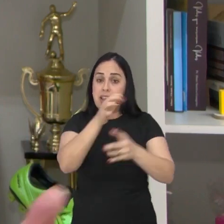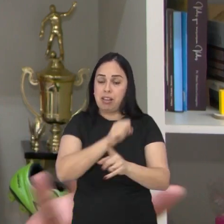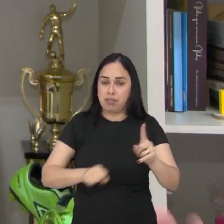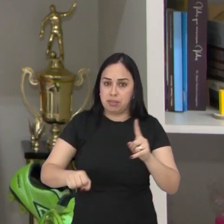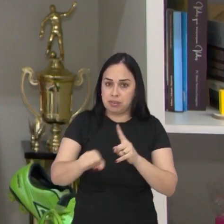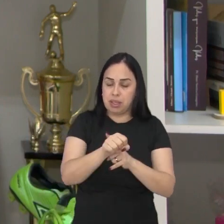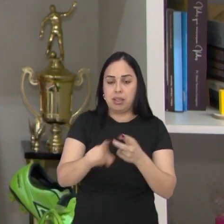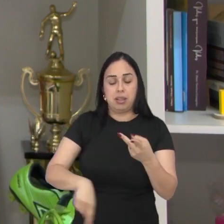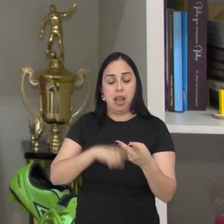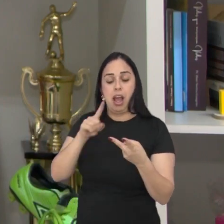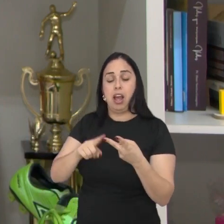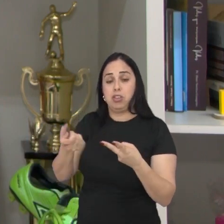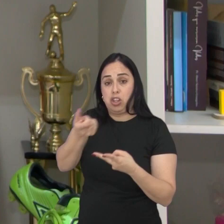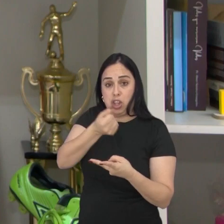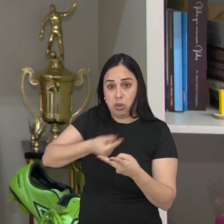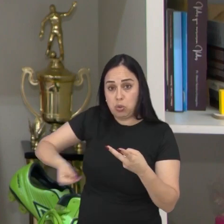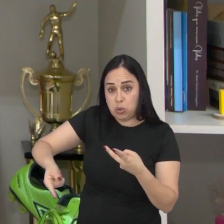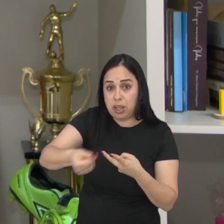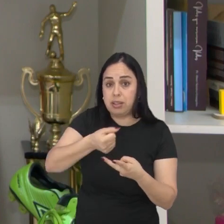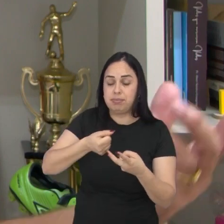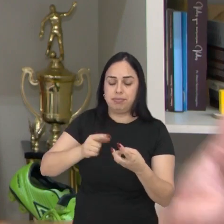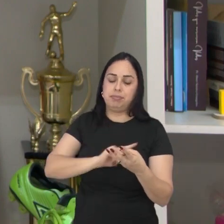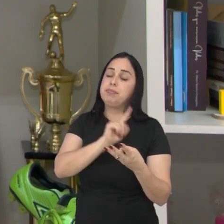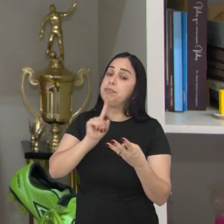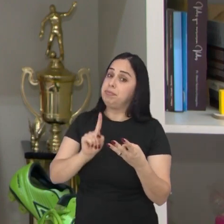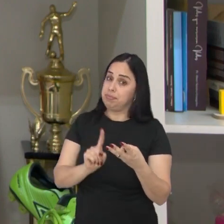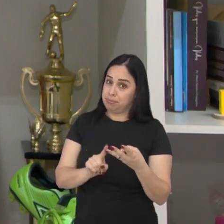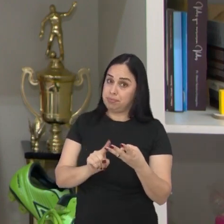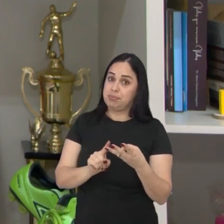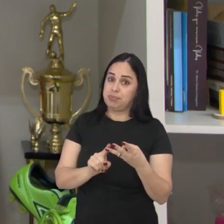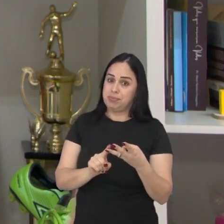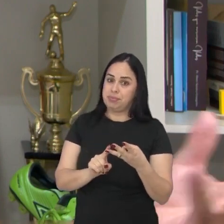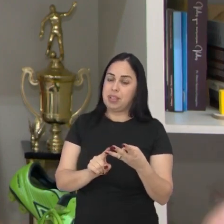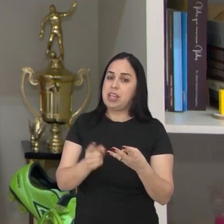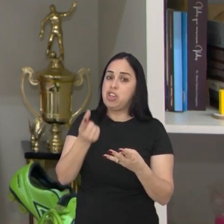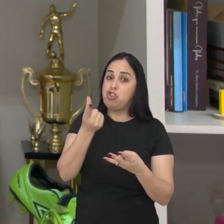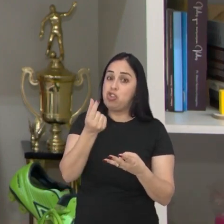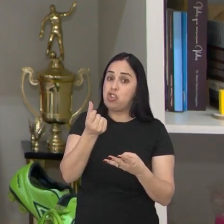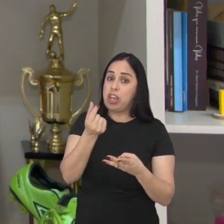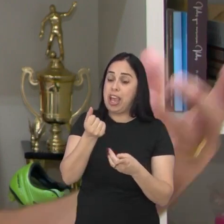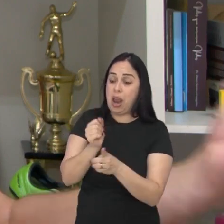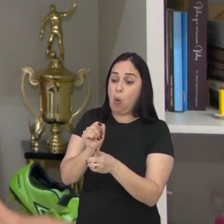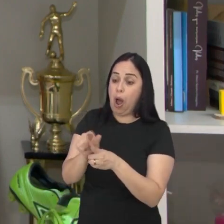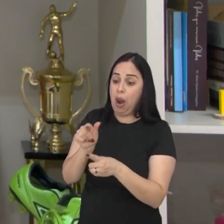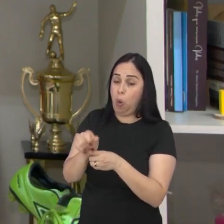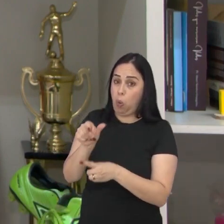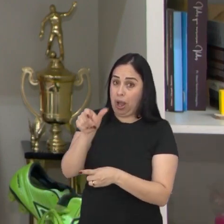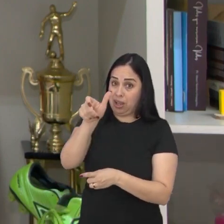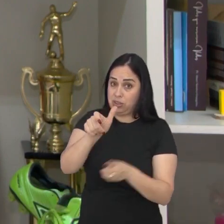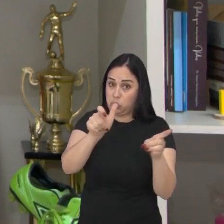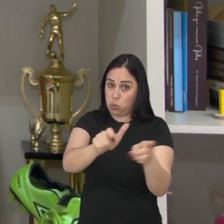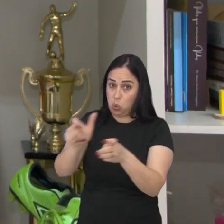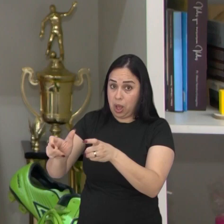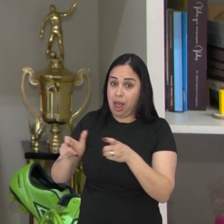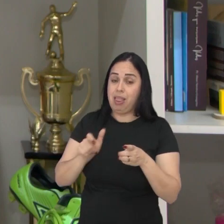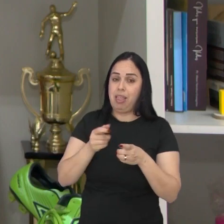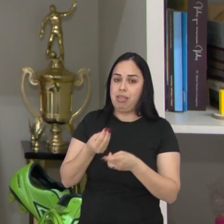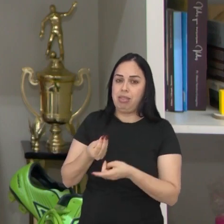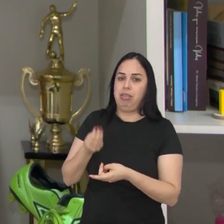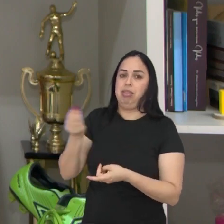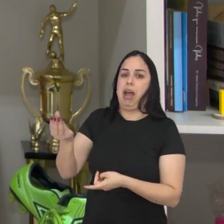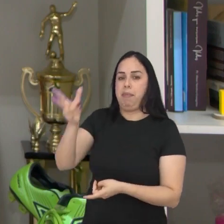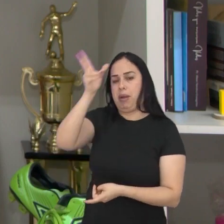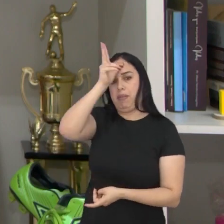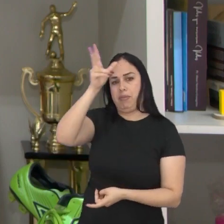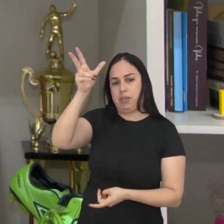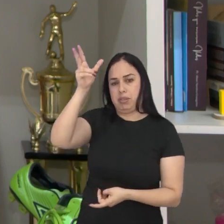também economia para a cidade e até mesmo recursos que serão oriundos dessa concessão